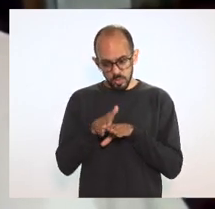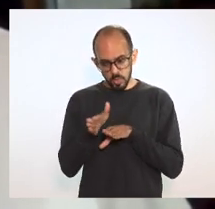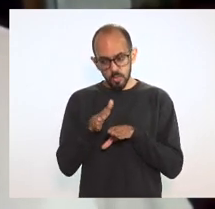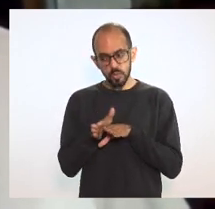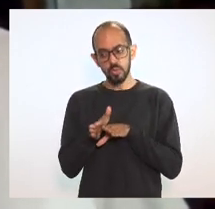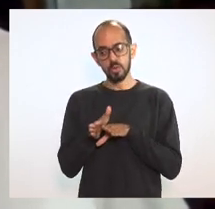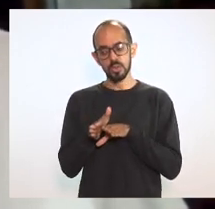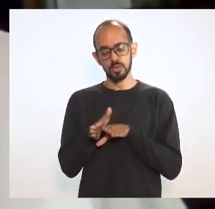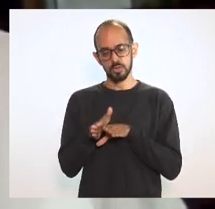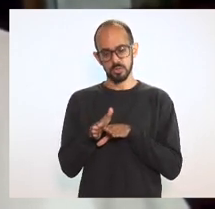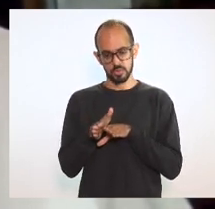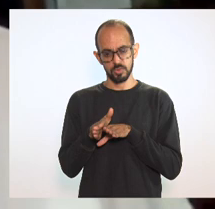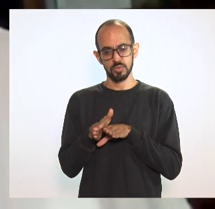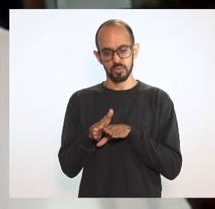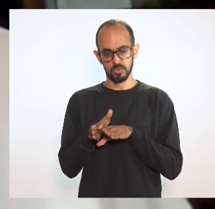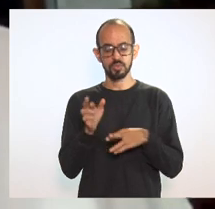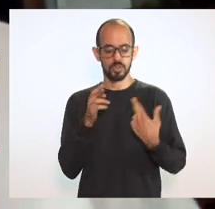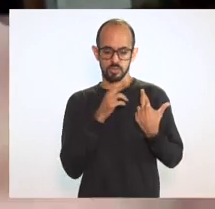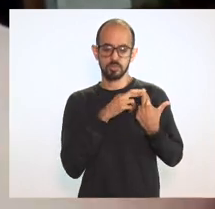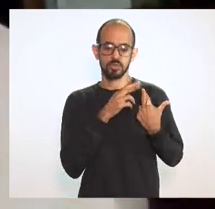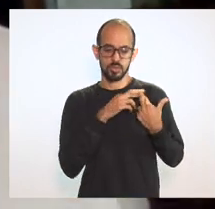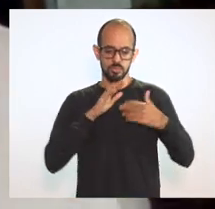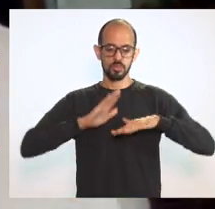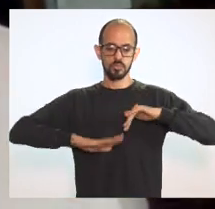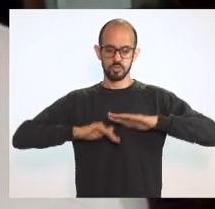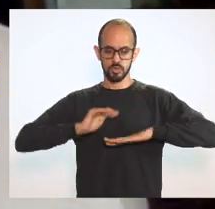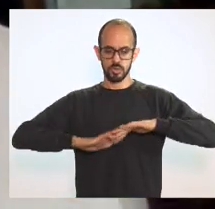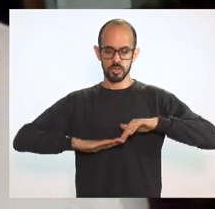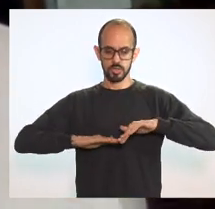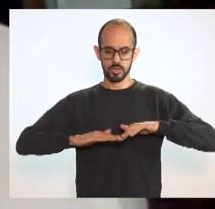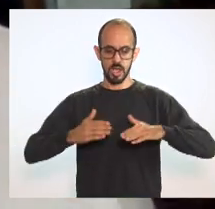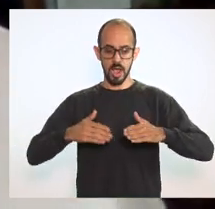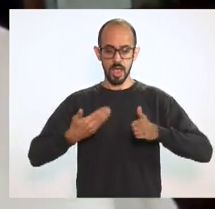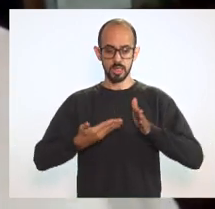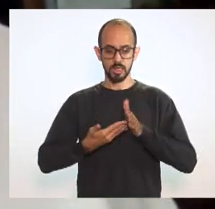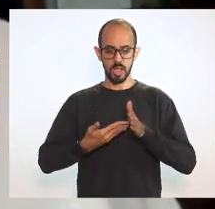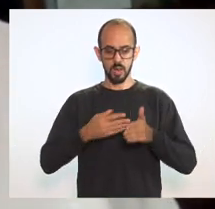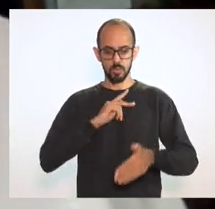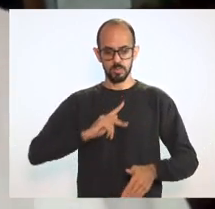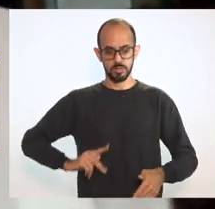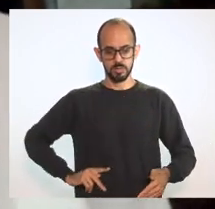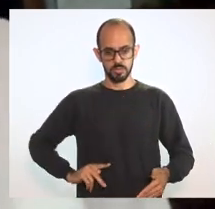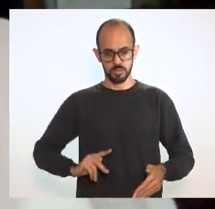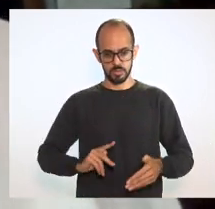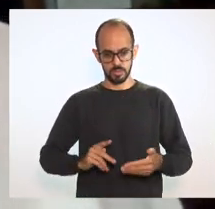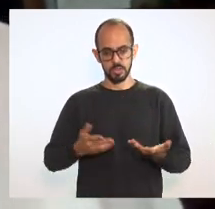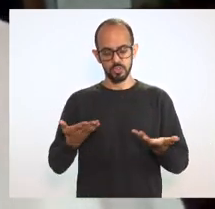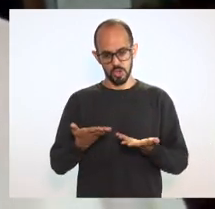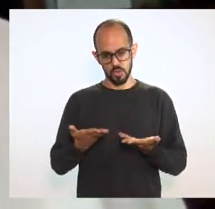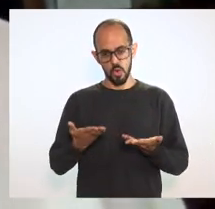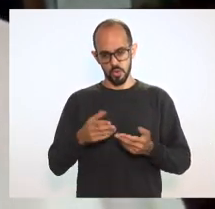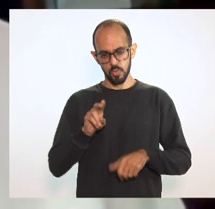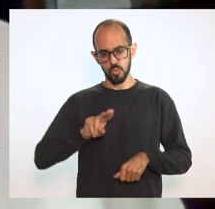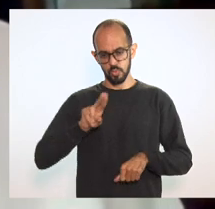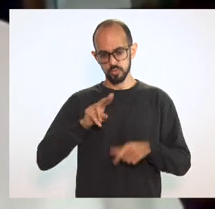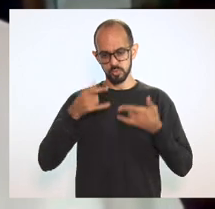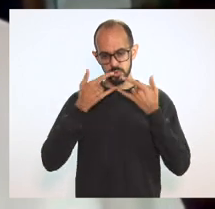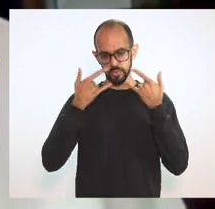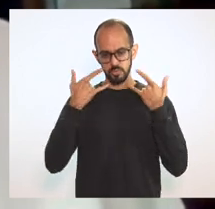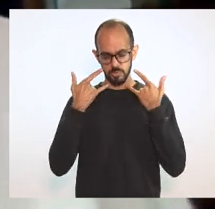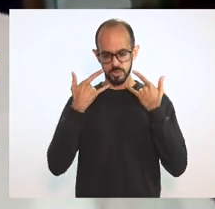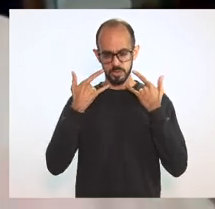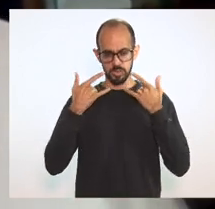sanitárias. E tenho certeza que até o presidente da República agora, há pouco tempo, se rendeu à máscara. Ele,